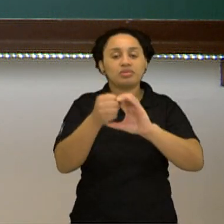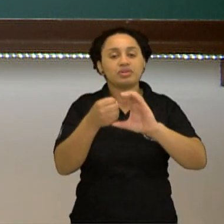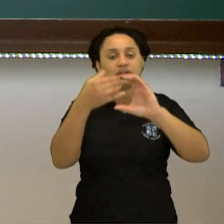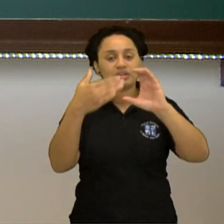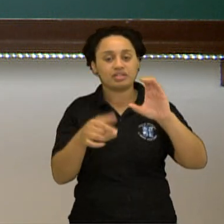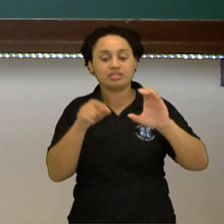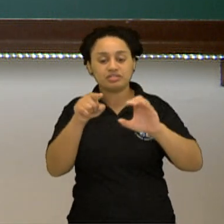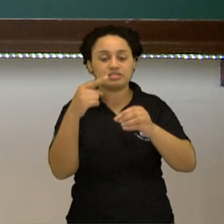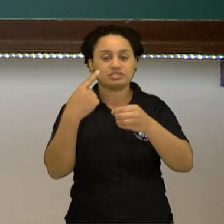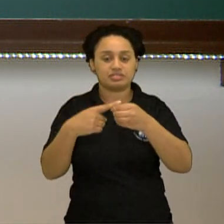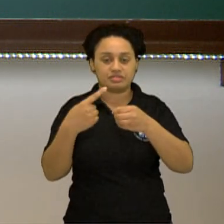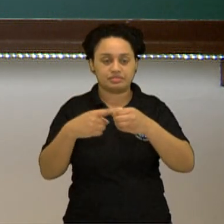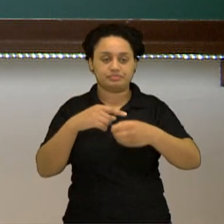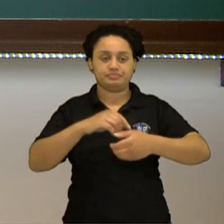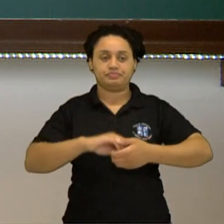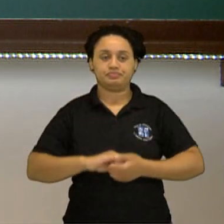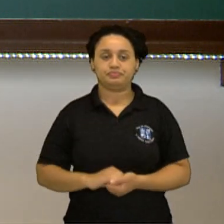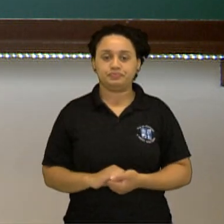dessa cidade.